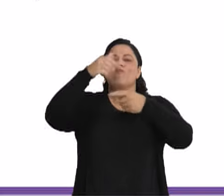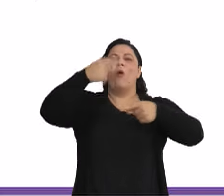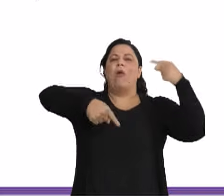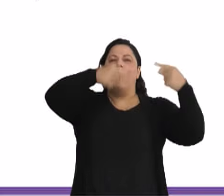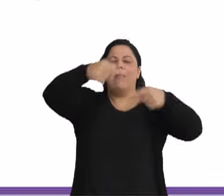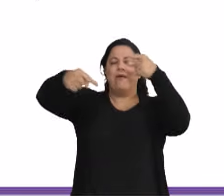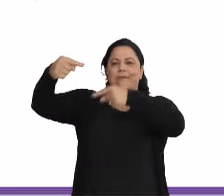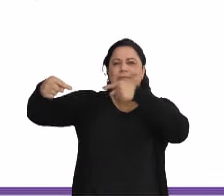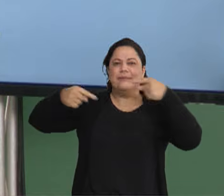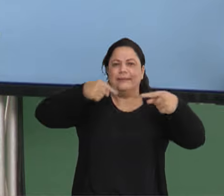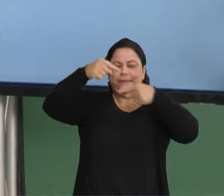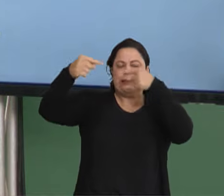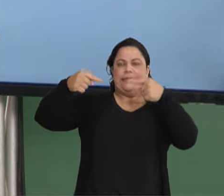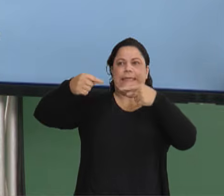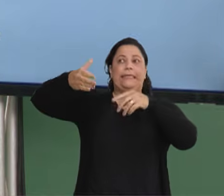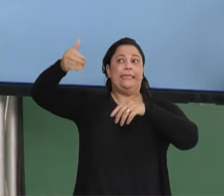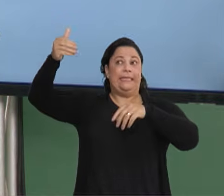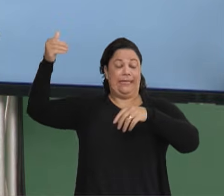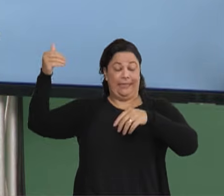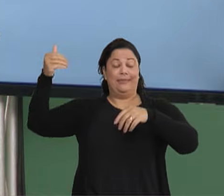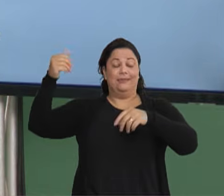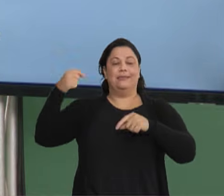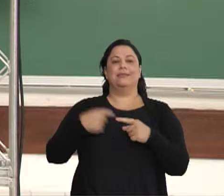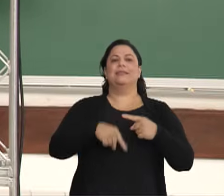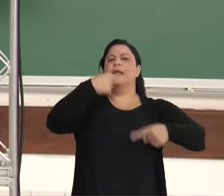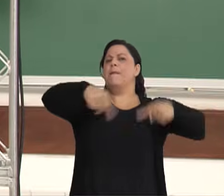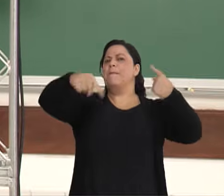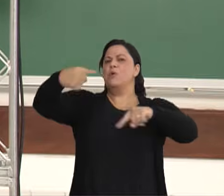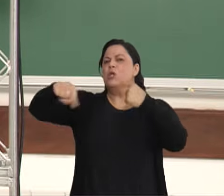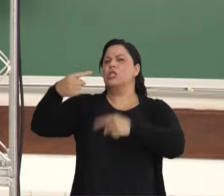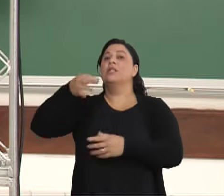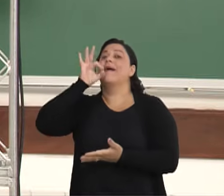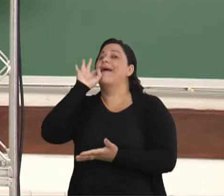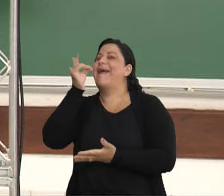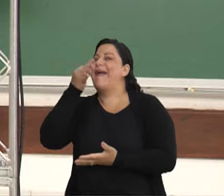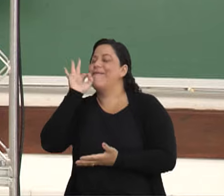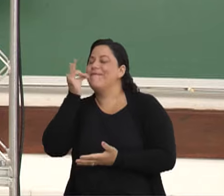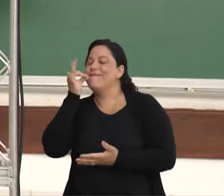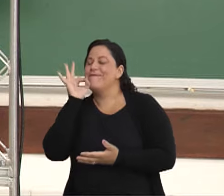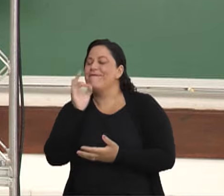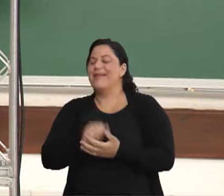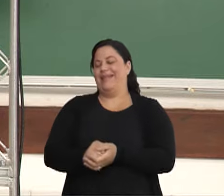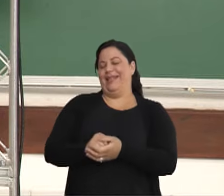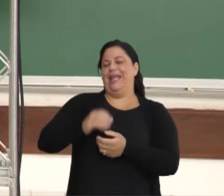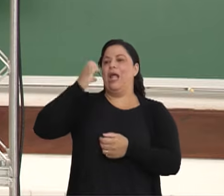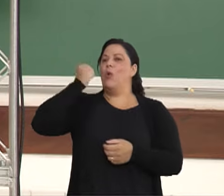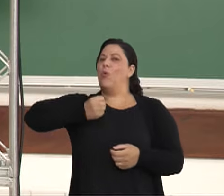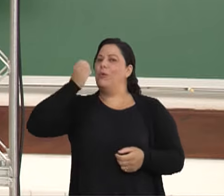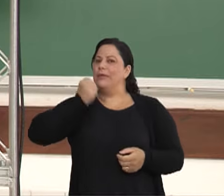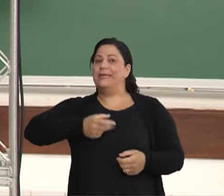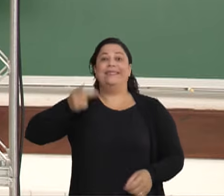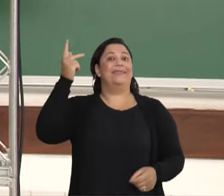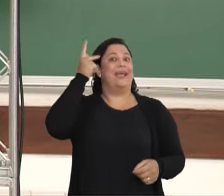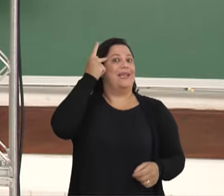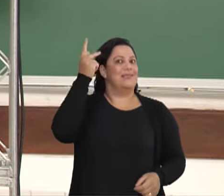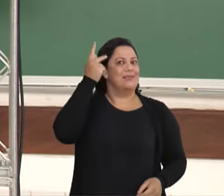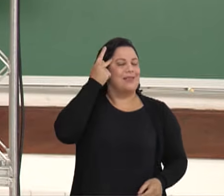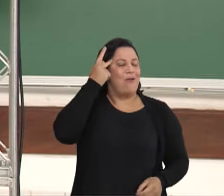café com leite. Rompeu, acabou. São Paulo e Minas Gerais romperam aquela aliança que já